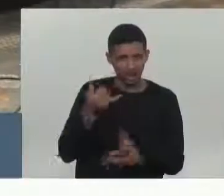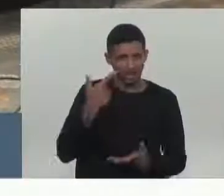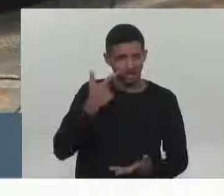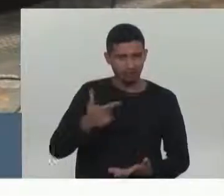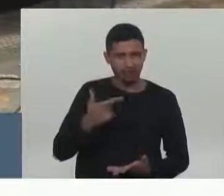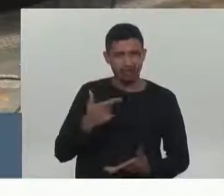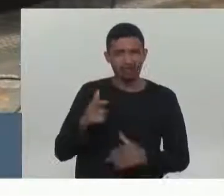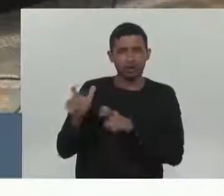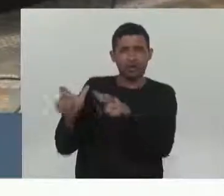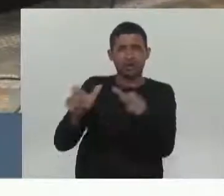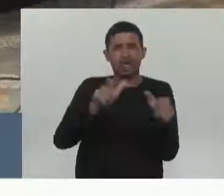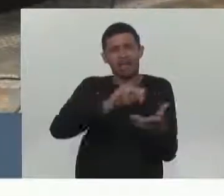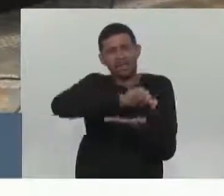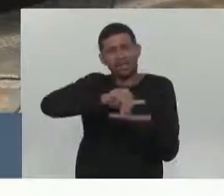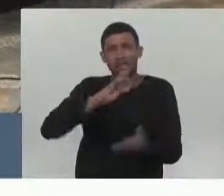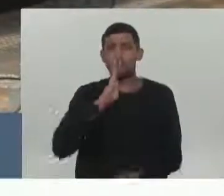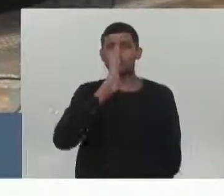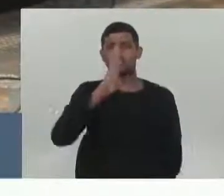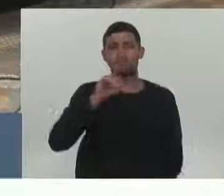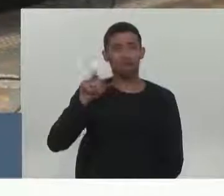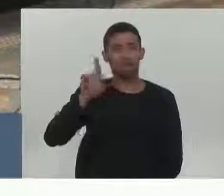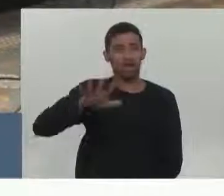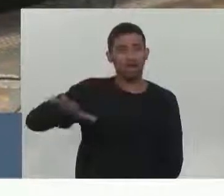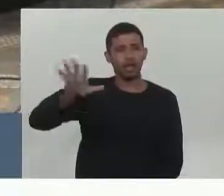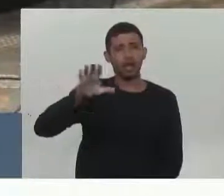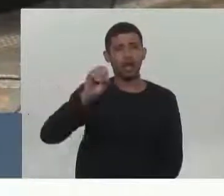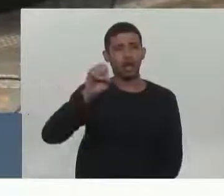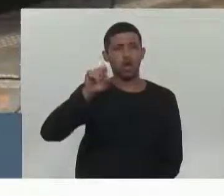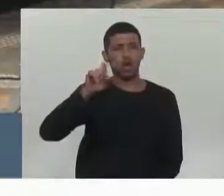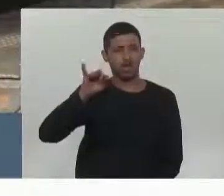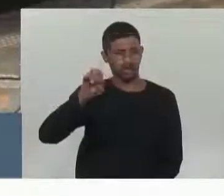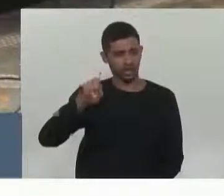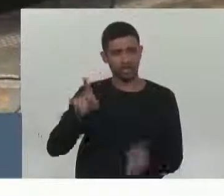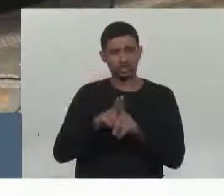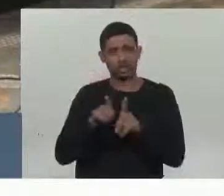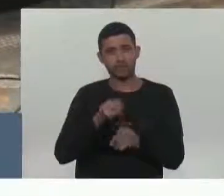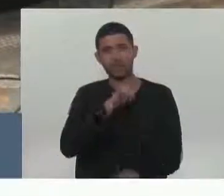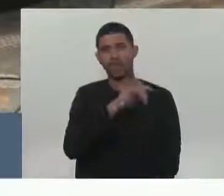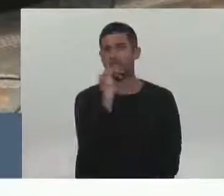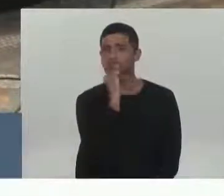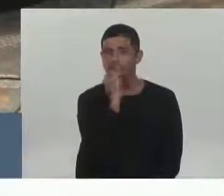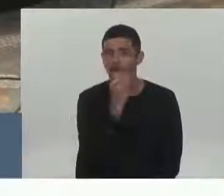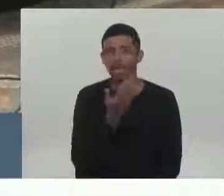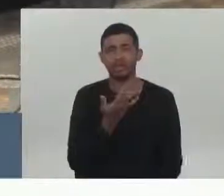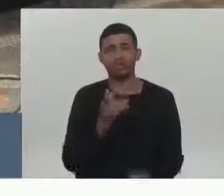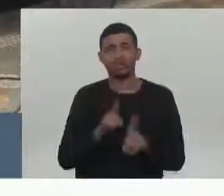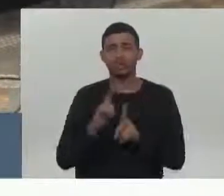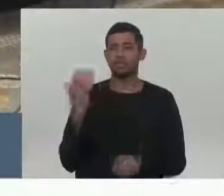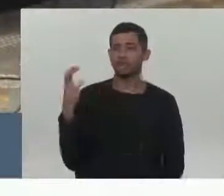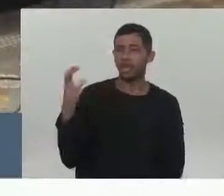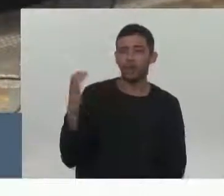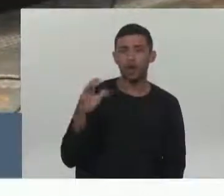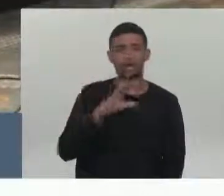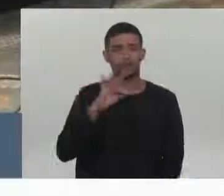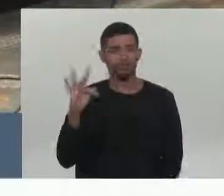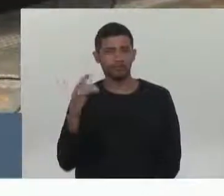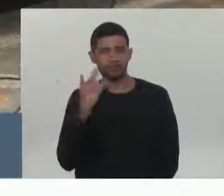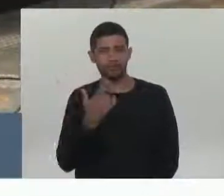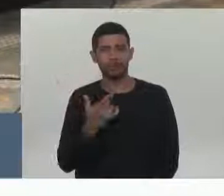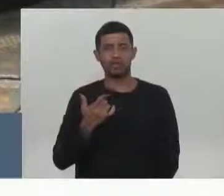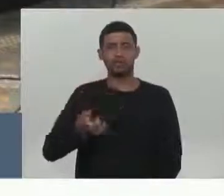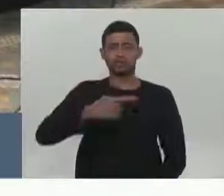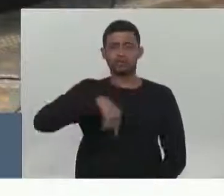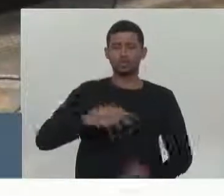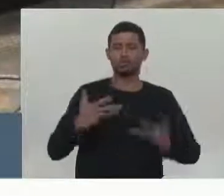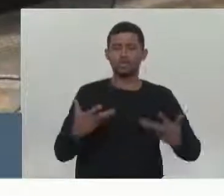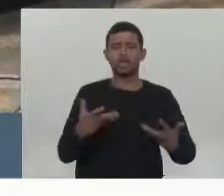regiões do estado, especialmente na zona oeste do Rio de Janeiro, na Baixada Fluminense, em Niterói, em Cabo Frio. Então, o que a gente quer